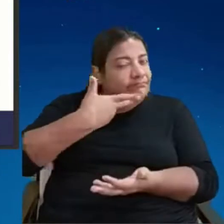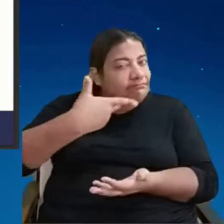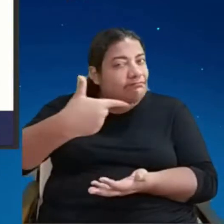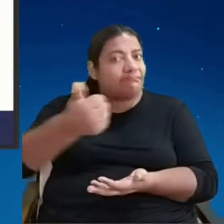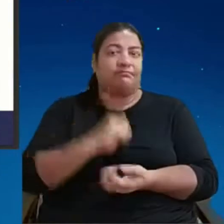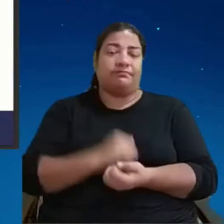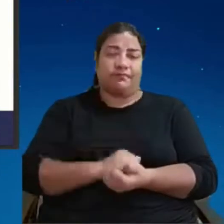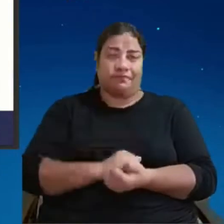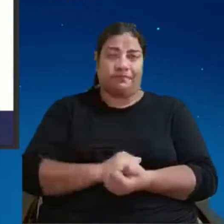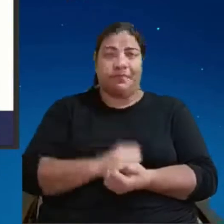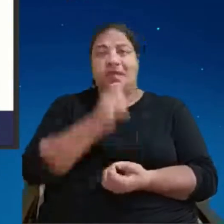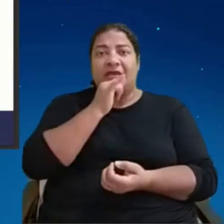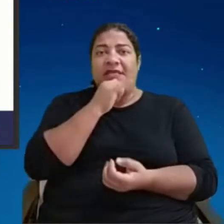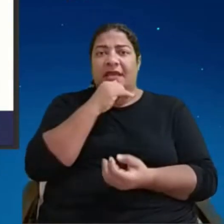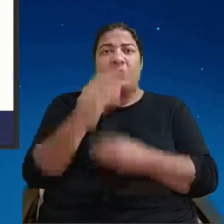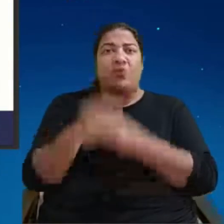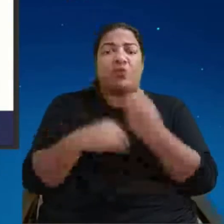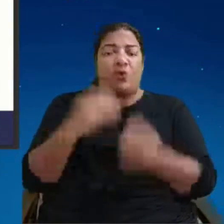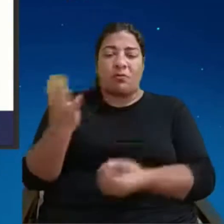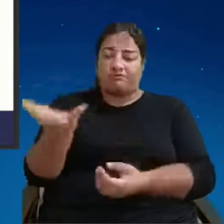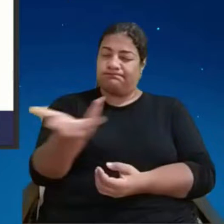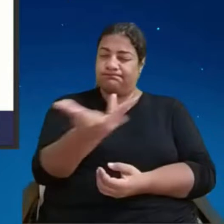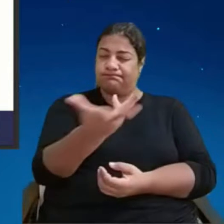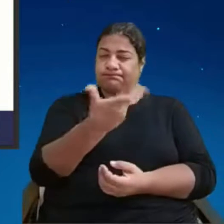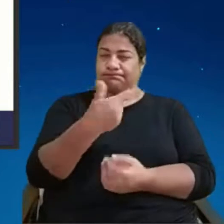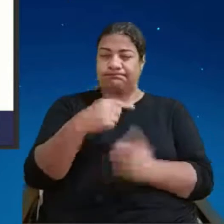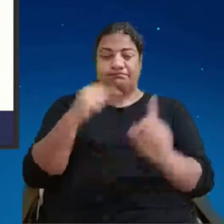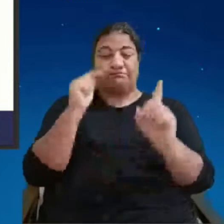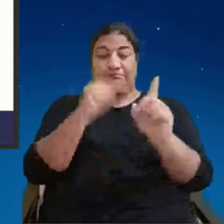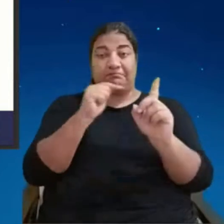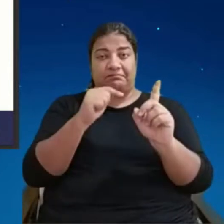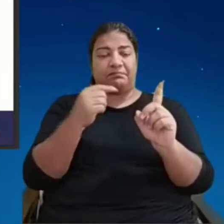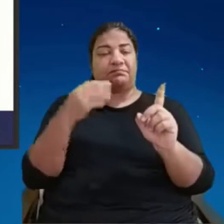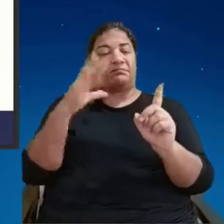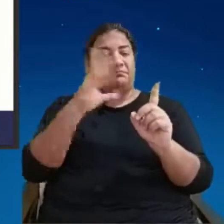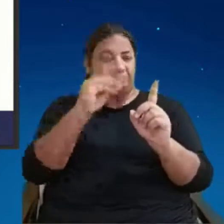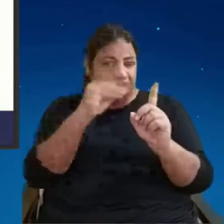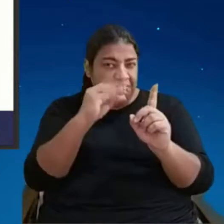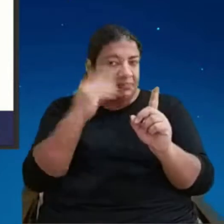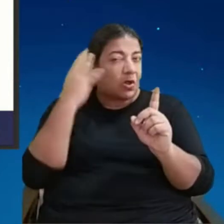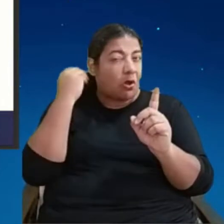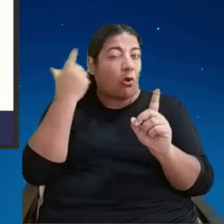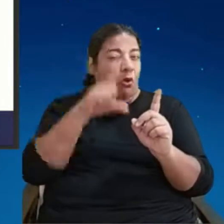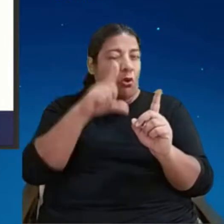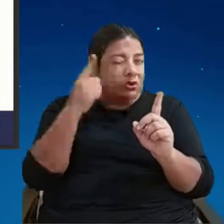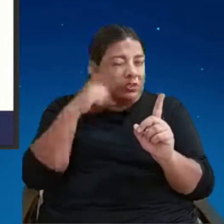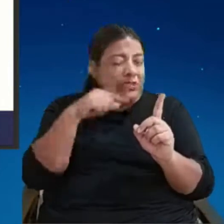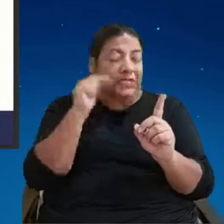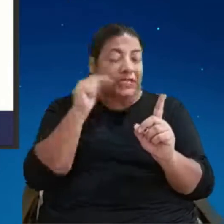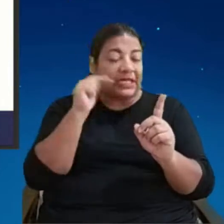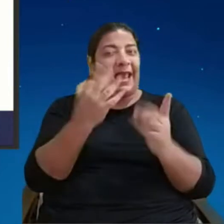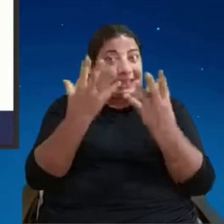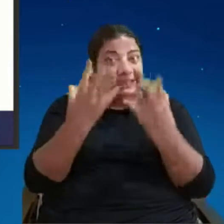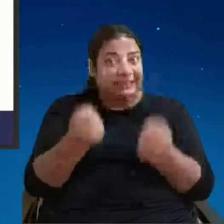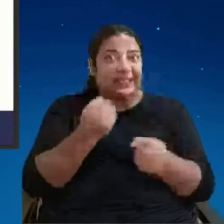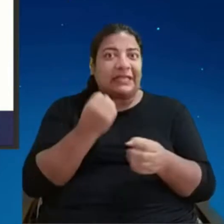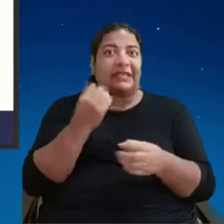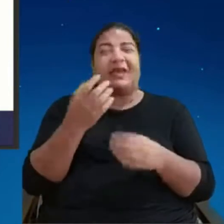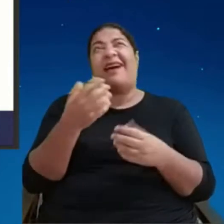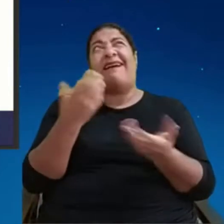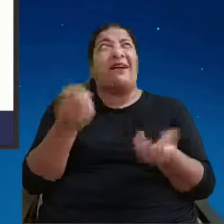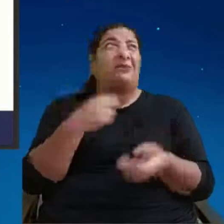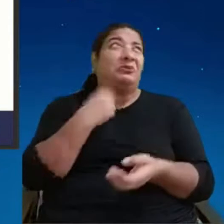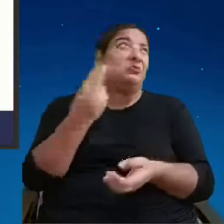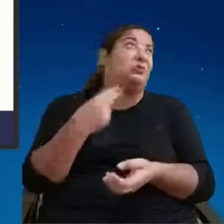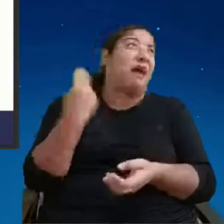gente conquista? Tem muitas maneiras da gente conquistar e que assim, não, Marisa, não vai dar porque tem um custo, eu não tenho budget. Não pensa